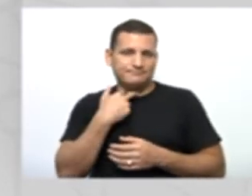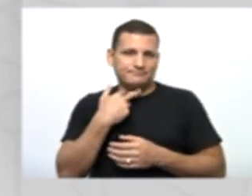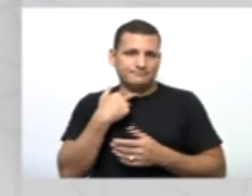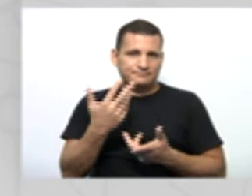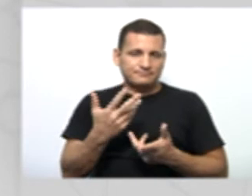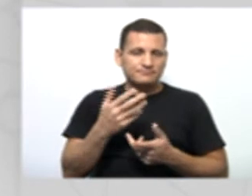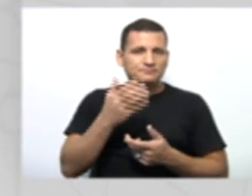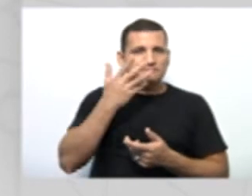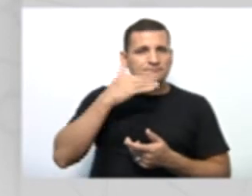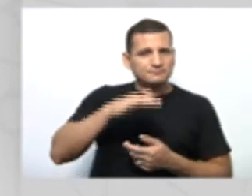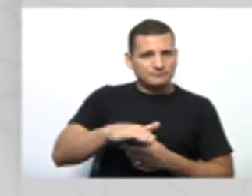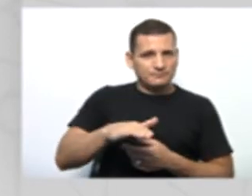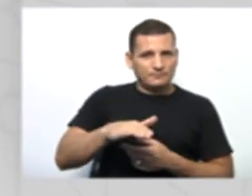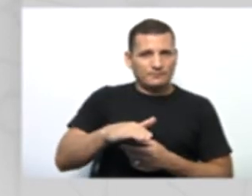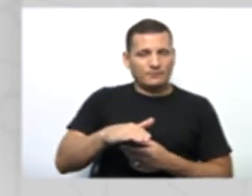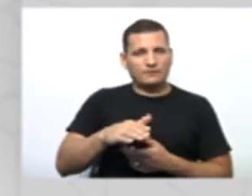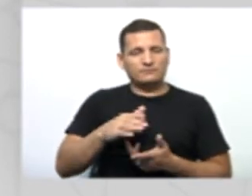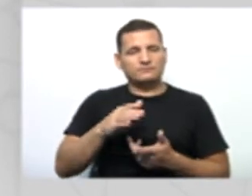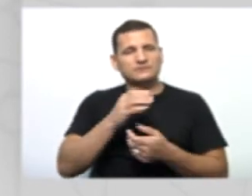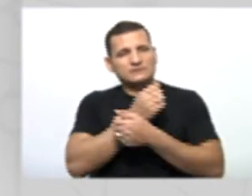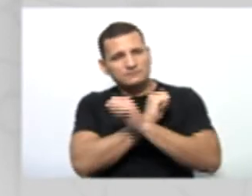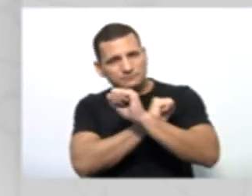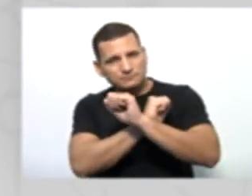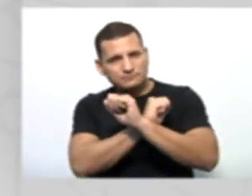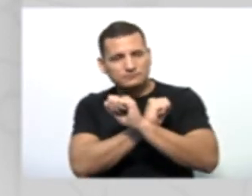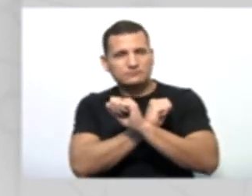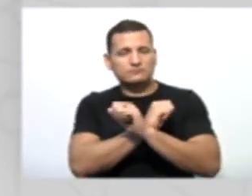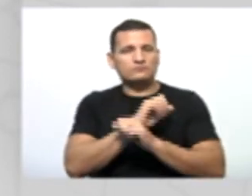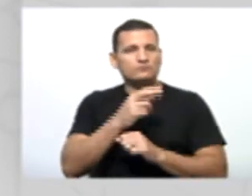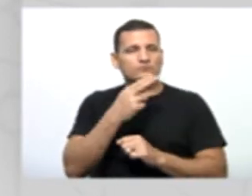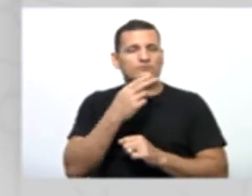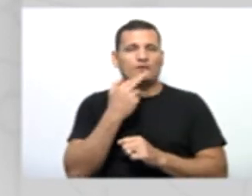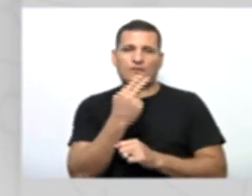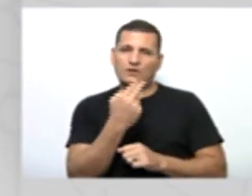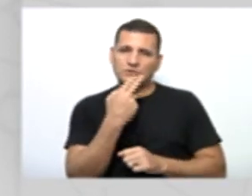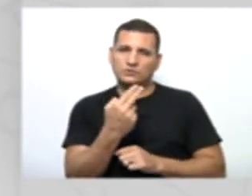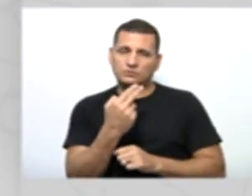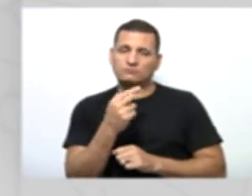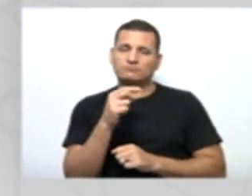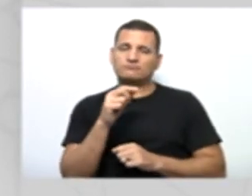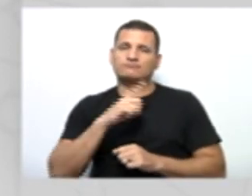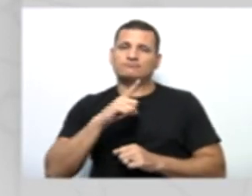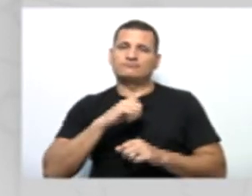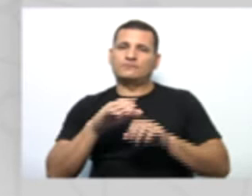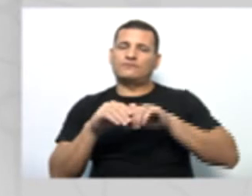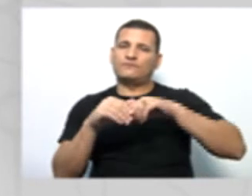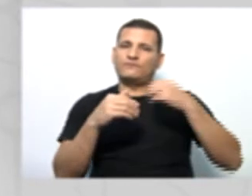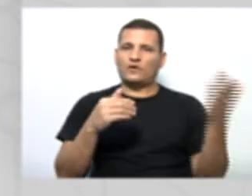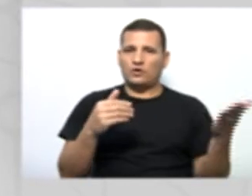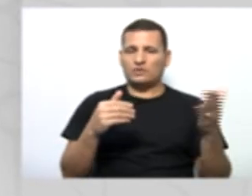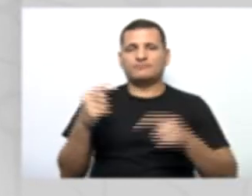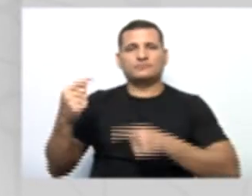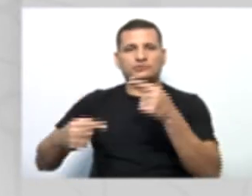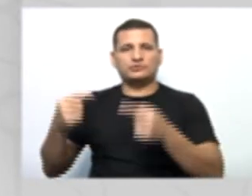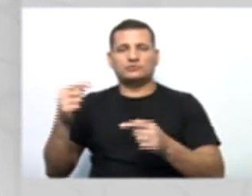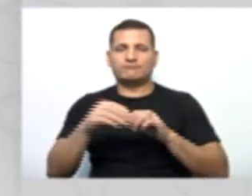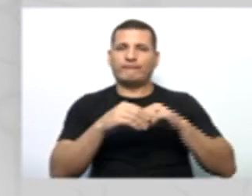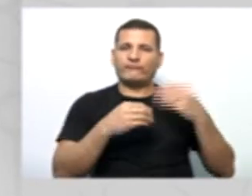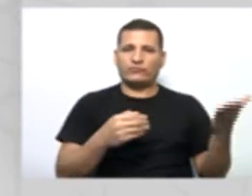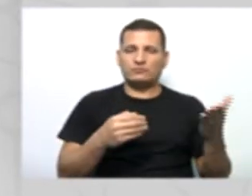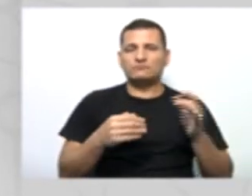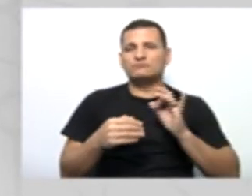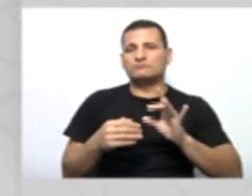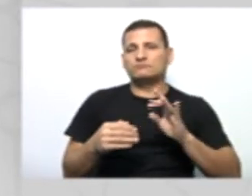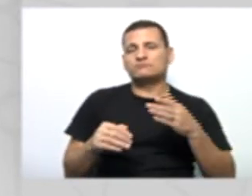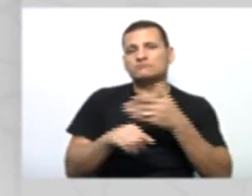você fosse criança, se você fosse escravo, se você fosse estrangeiro, você estava fora da participação política. Só podia